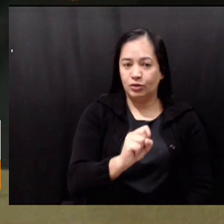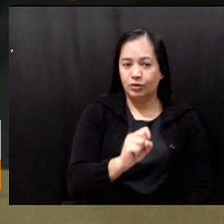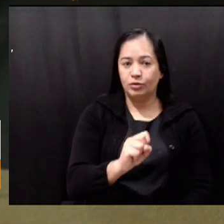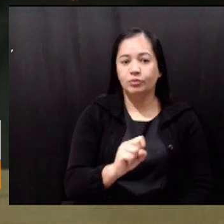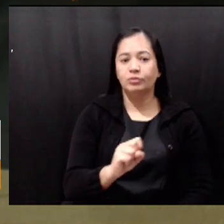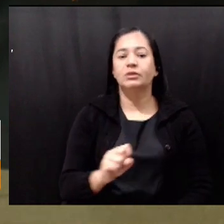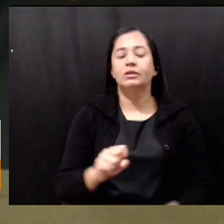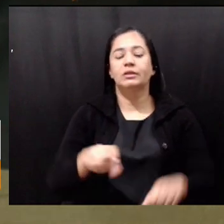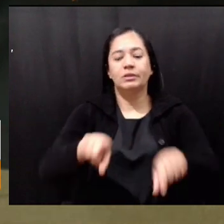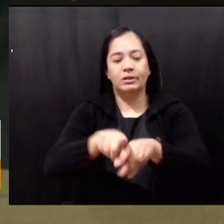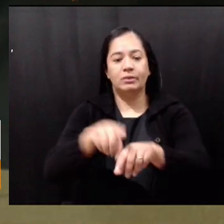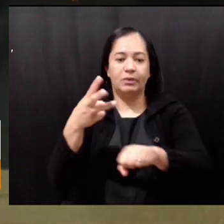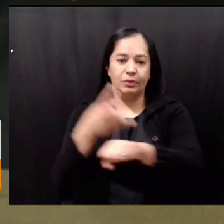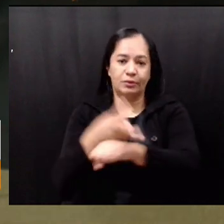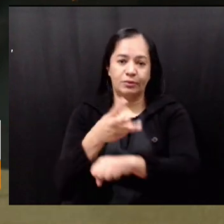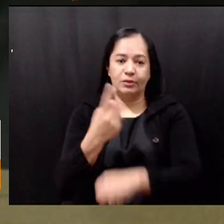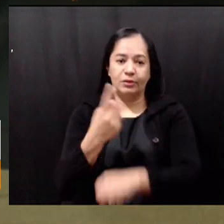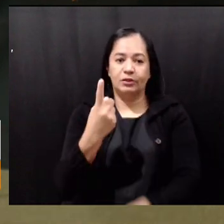é o